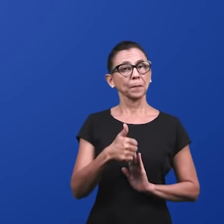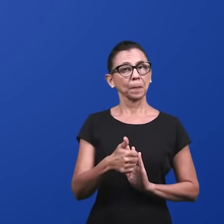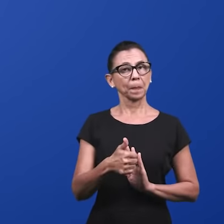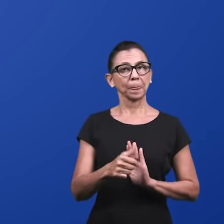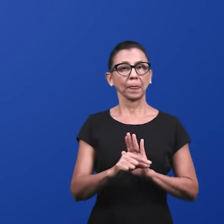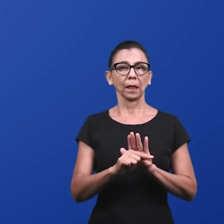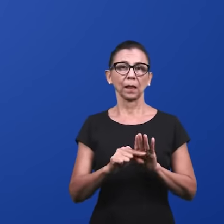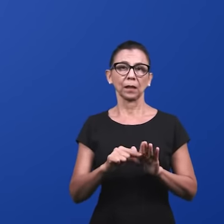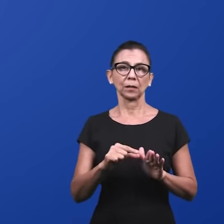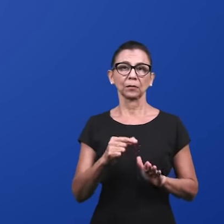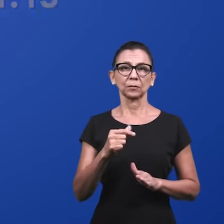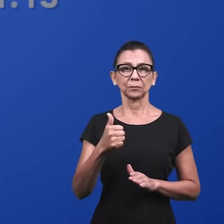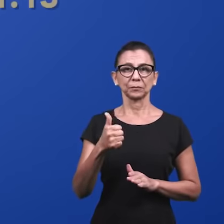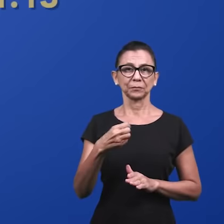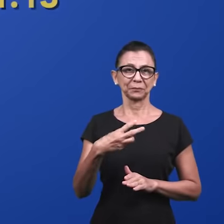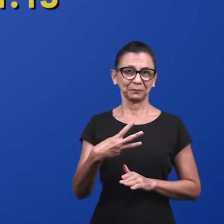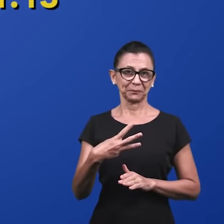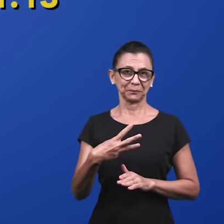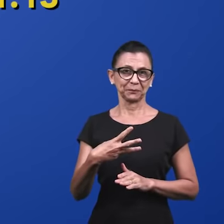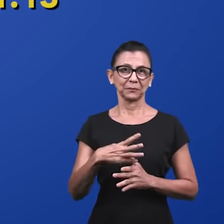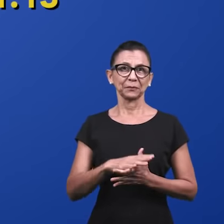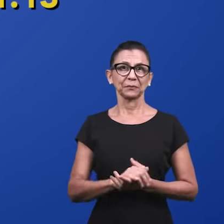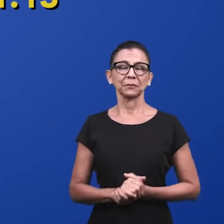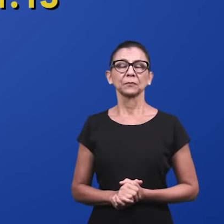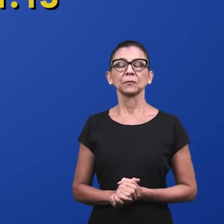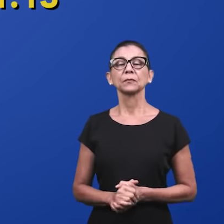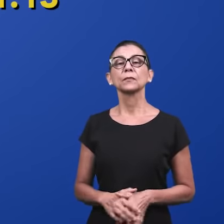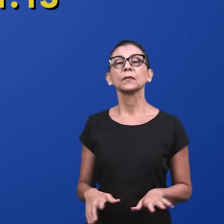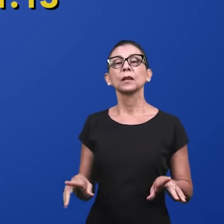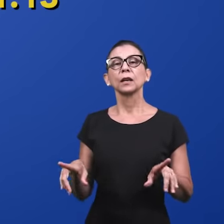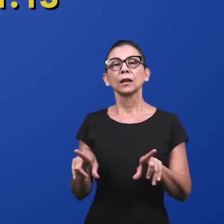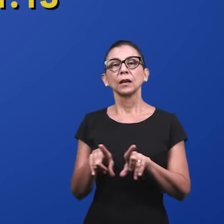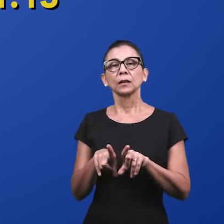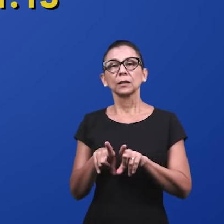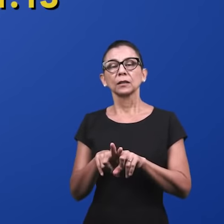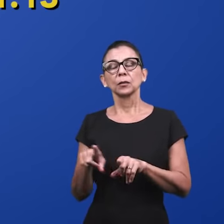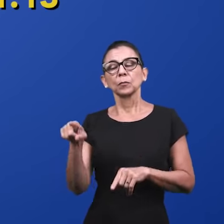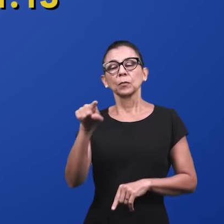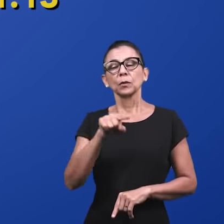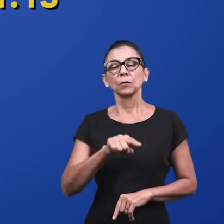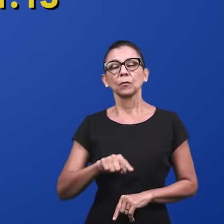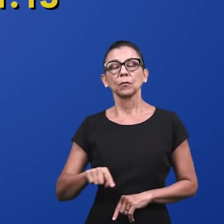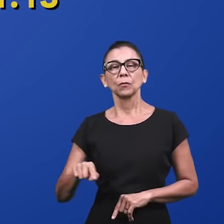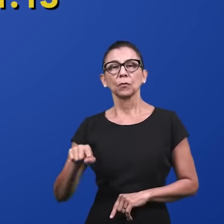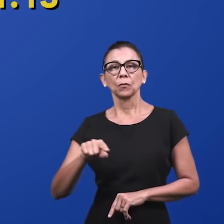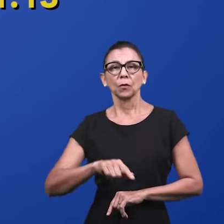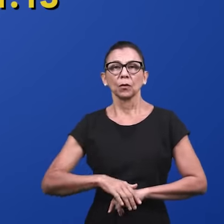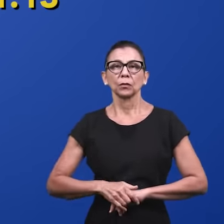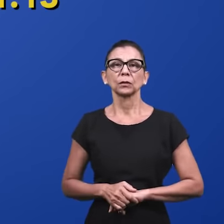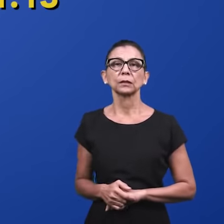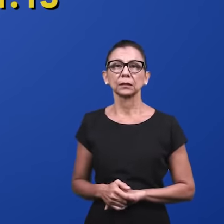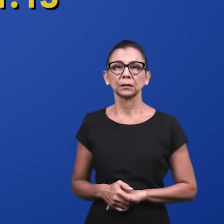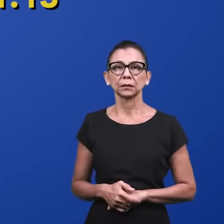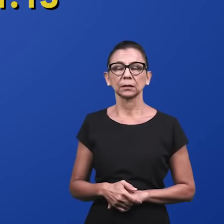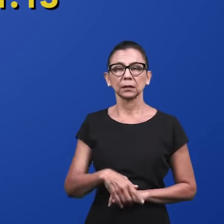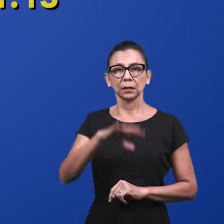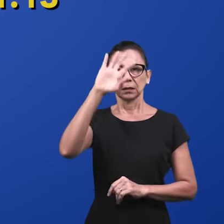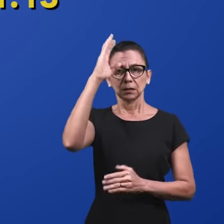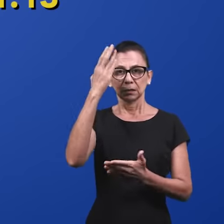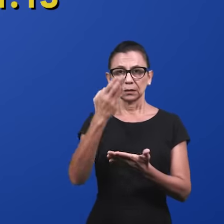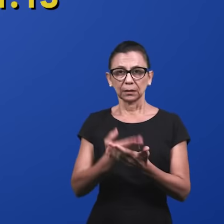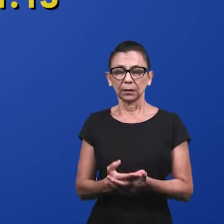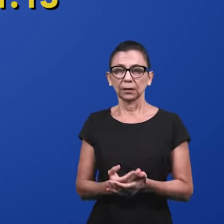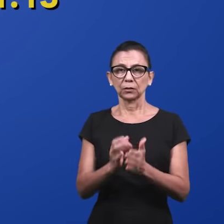1, versículo 13. Em quem também vós estáis, depois que ouvistes a palavra